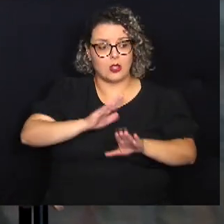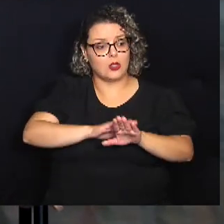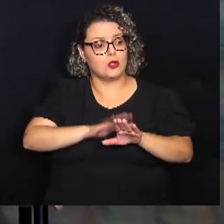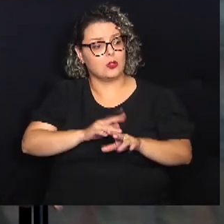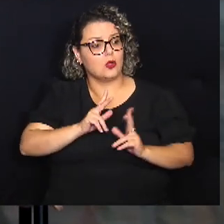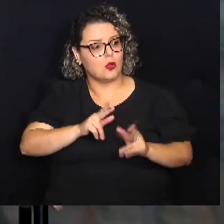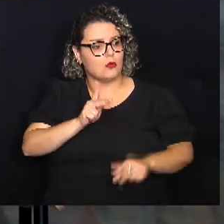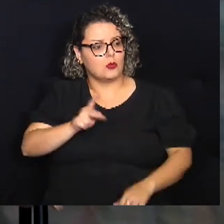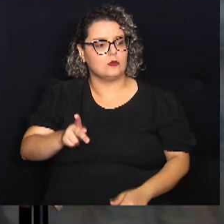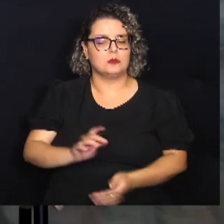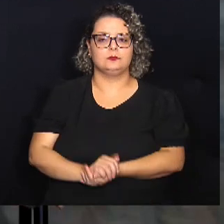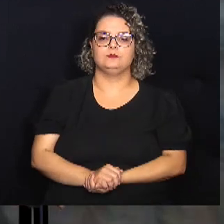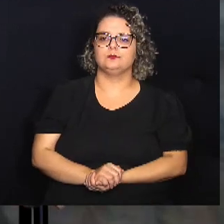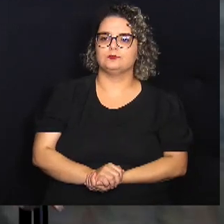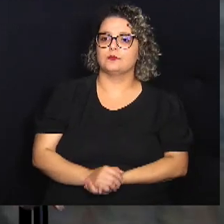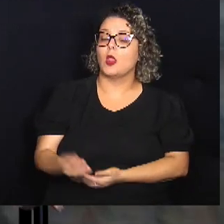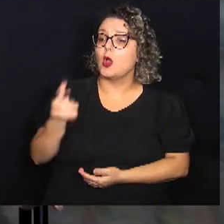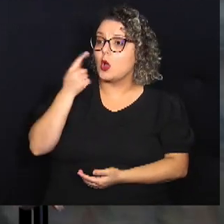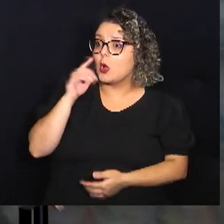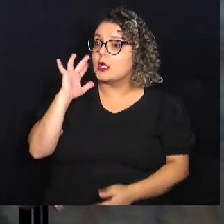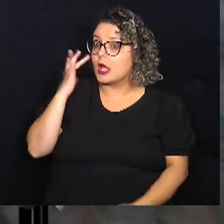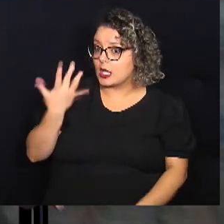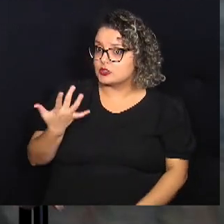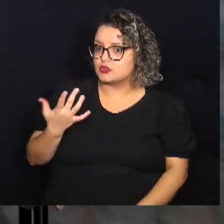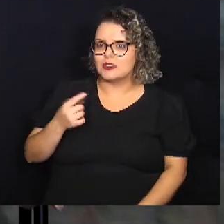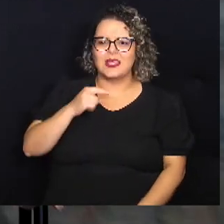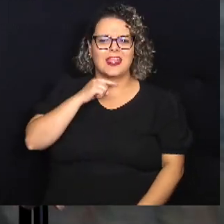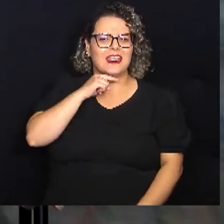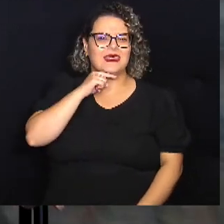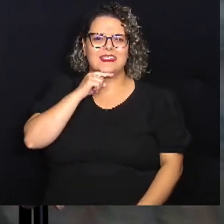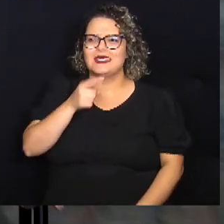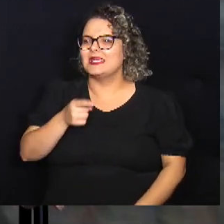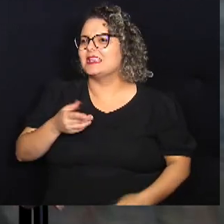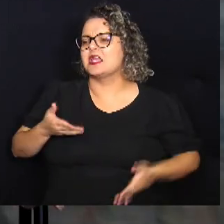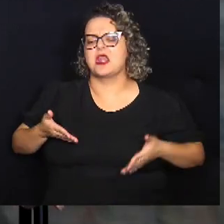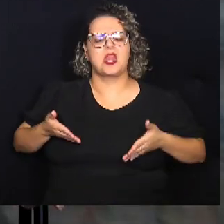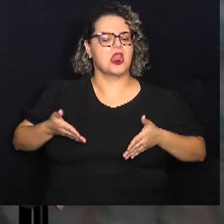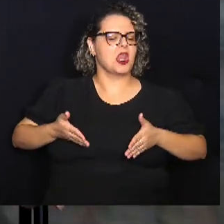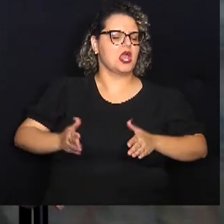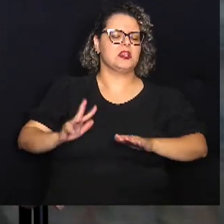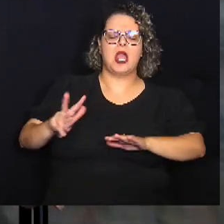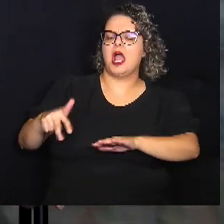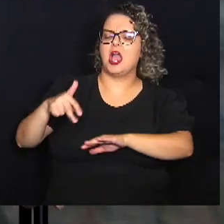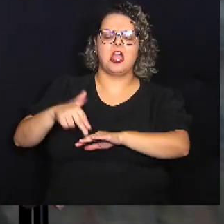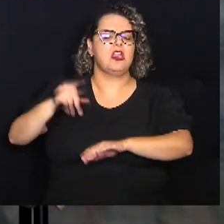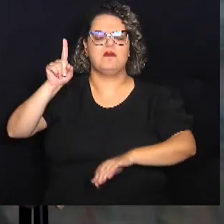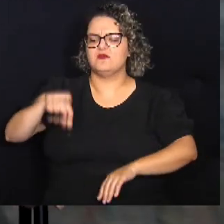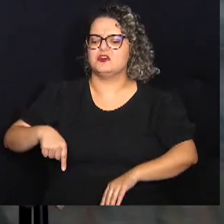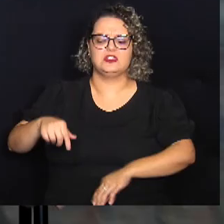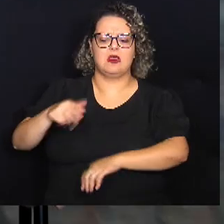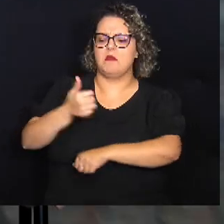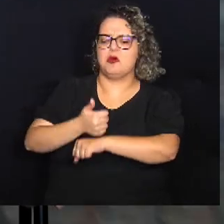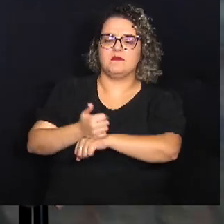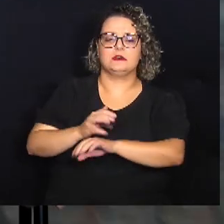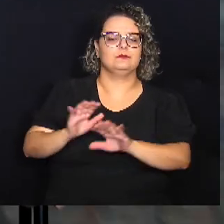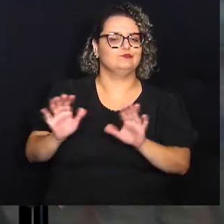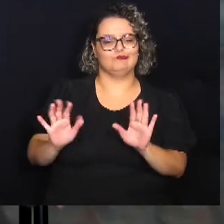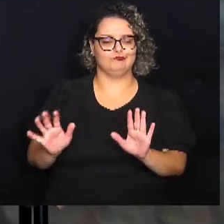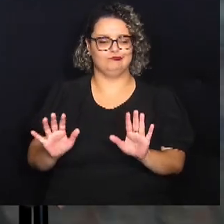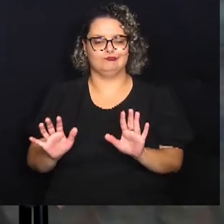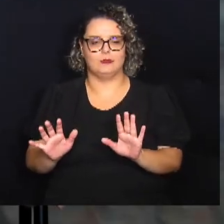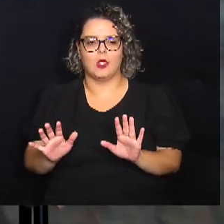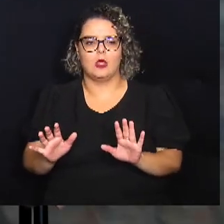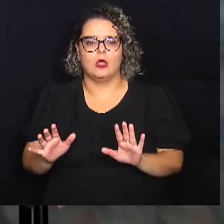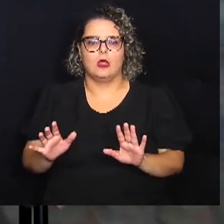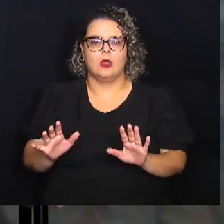professor? Olha, eu acho que ninguém nasce para ser alguma coisa, né? Então, essa ideia assim, tenho